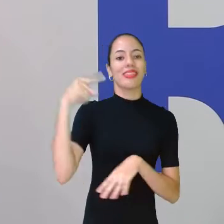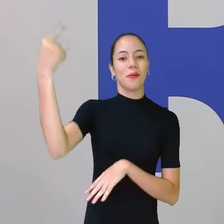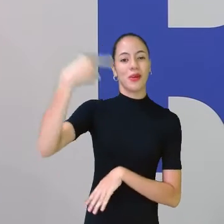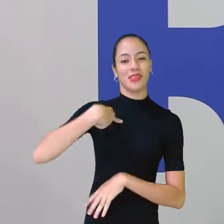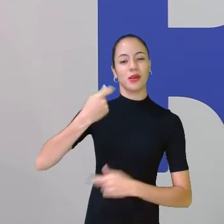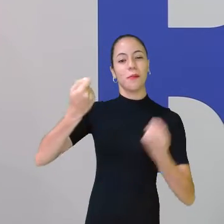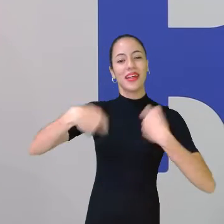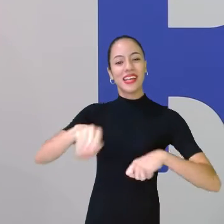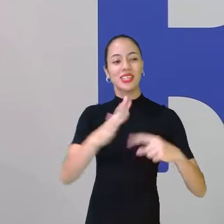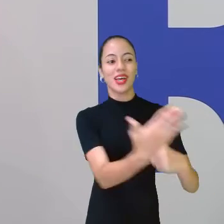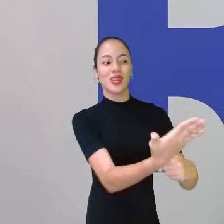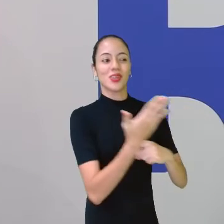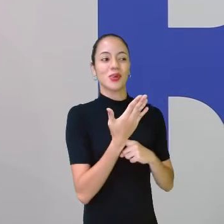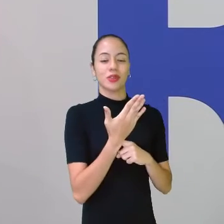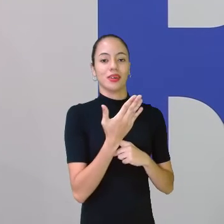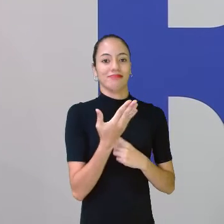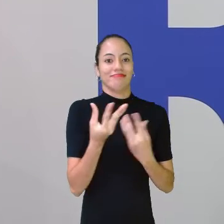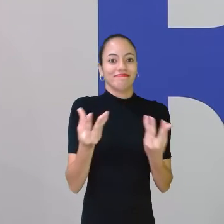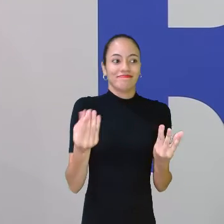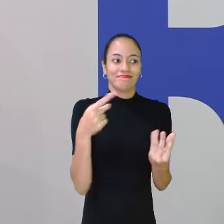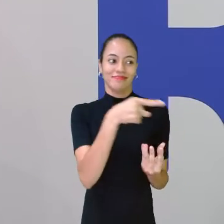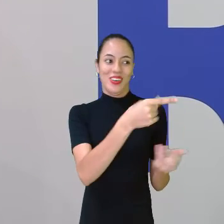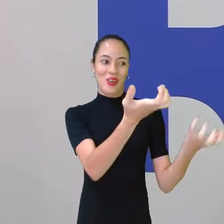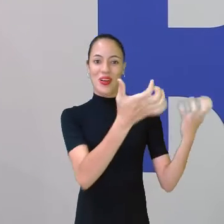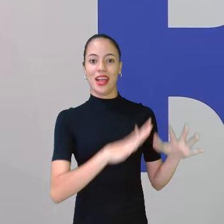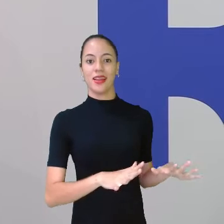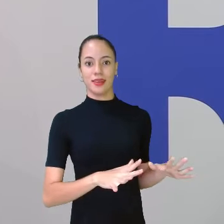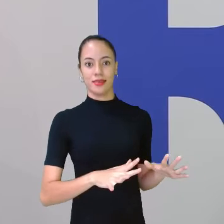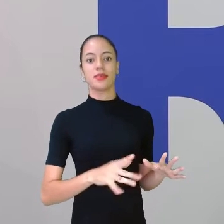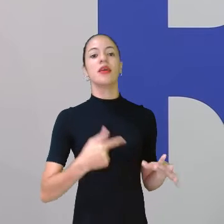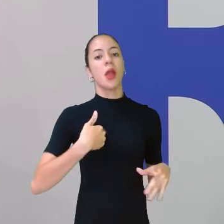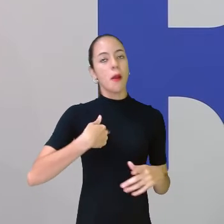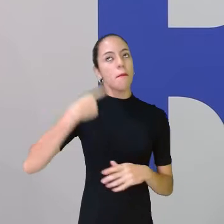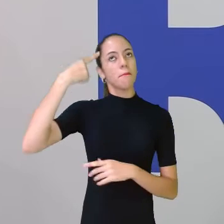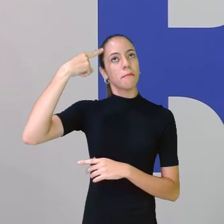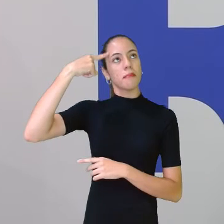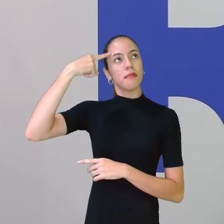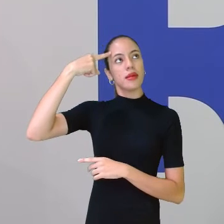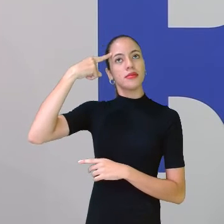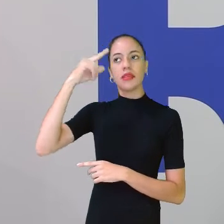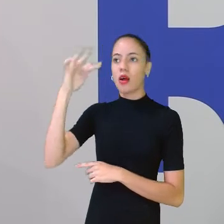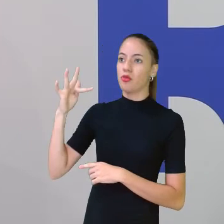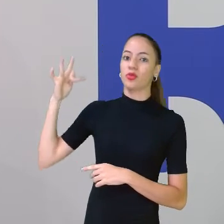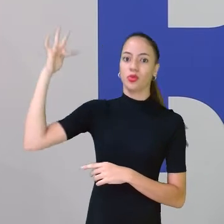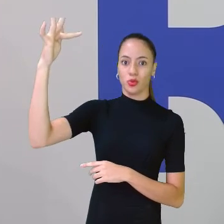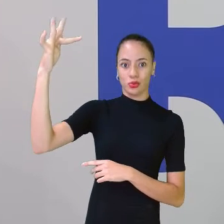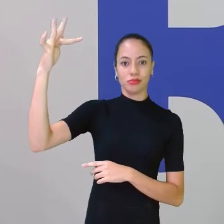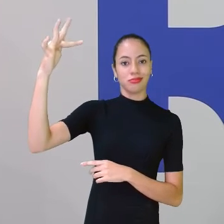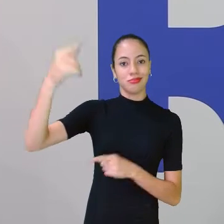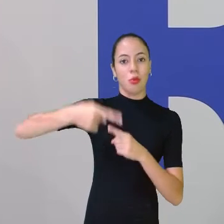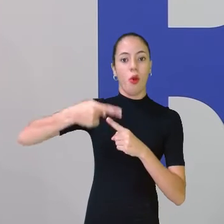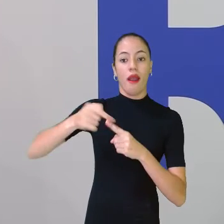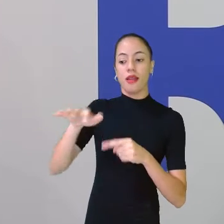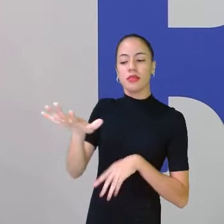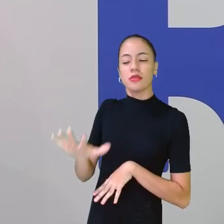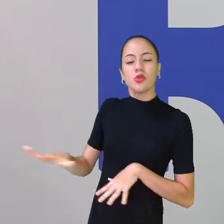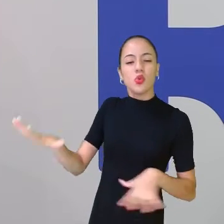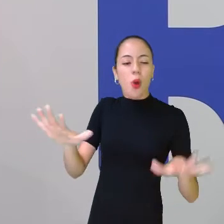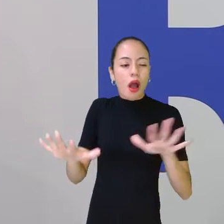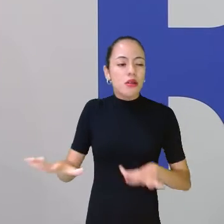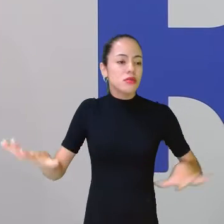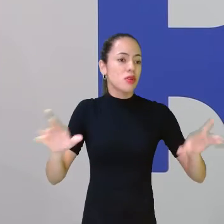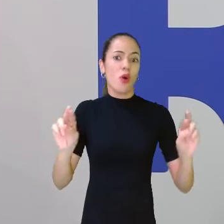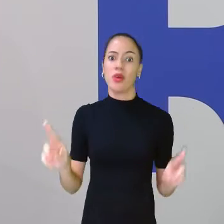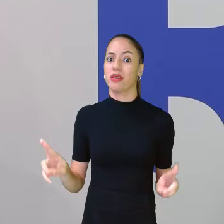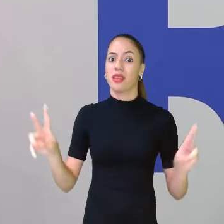que pensar sempre no dia seguinte. Né? Hoje eu estou numa situação, amanhã eu posso estar noutra. Então, numa empresa, a gente tem